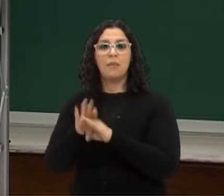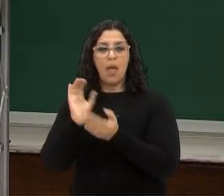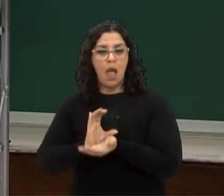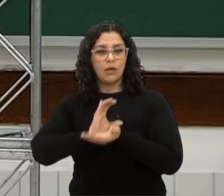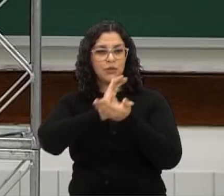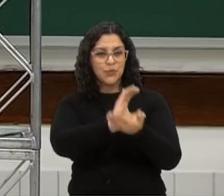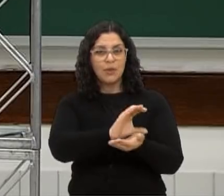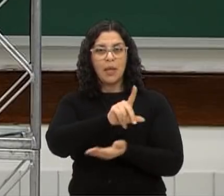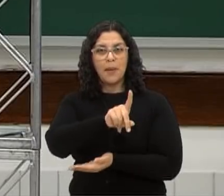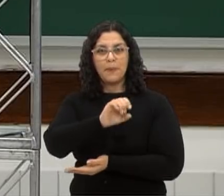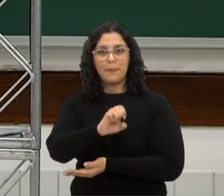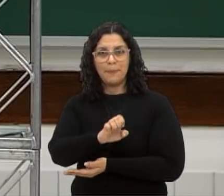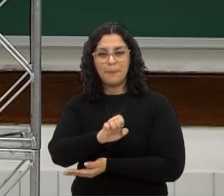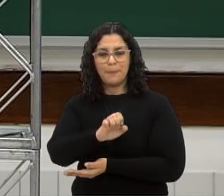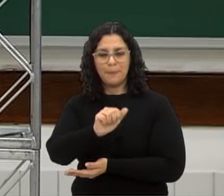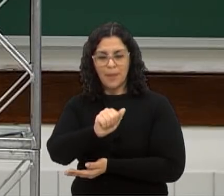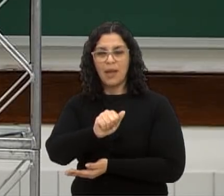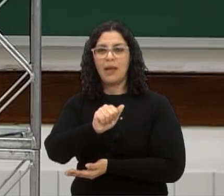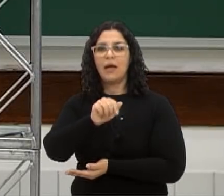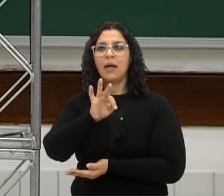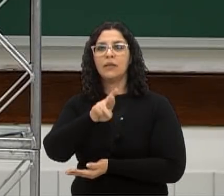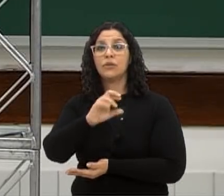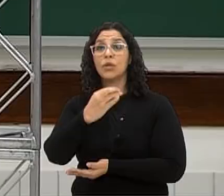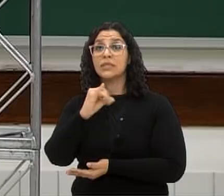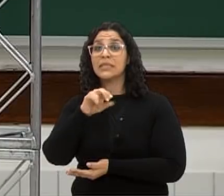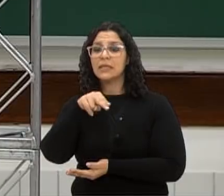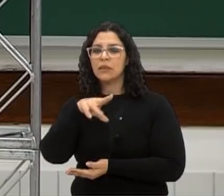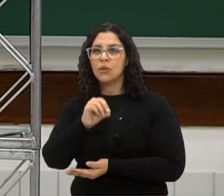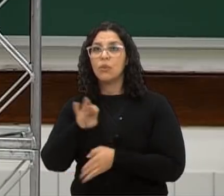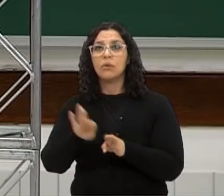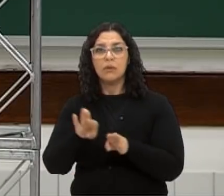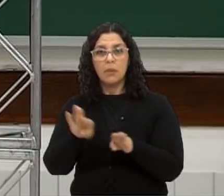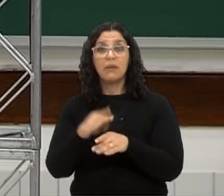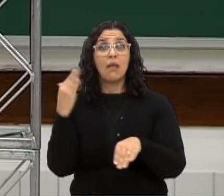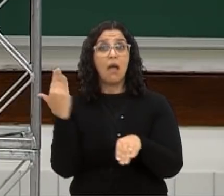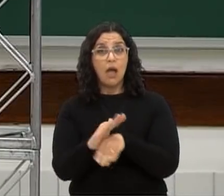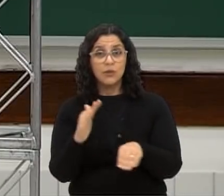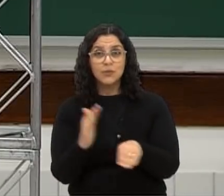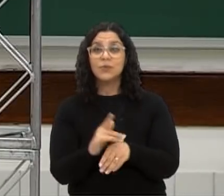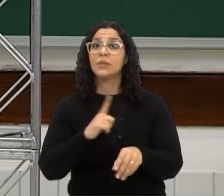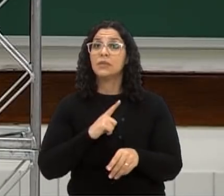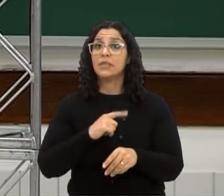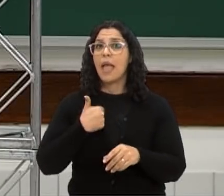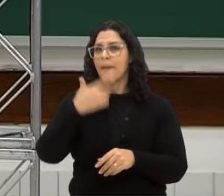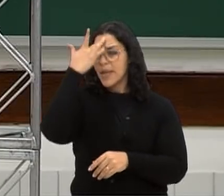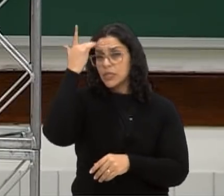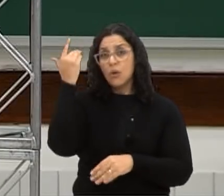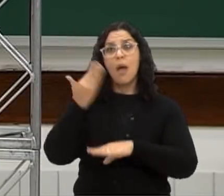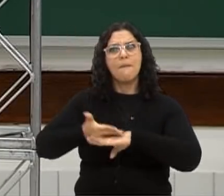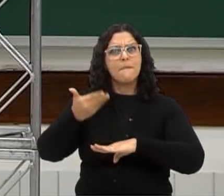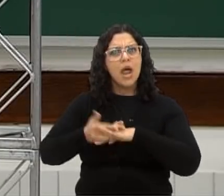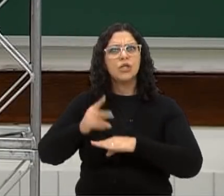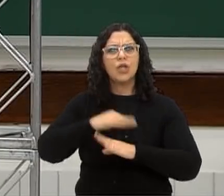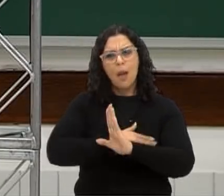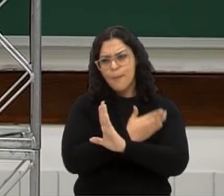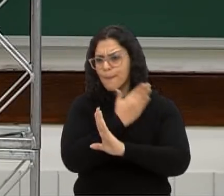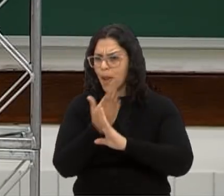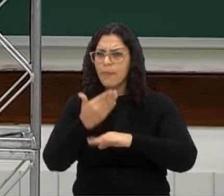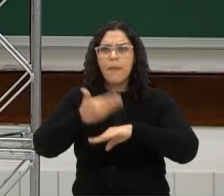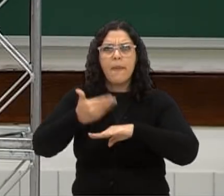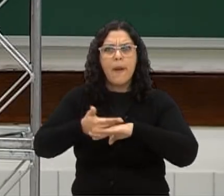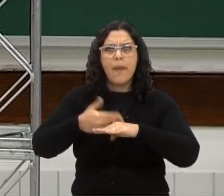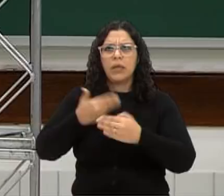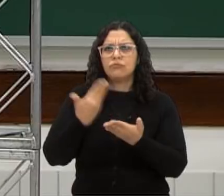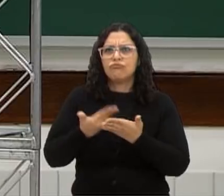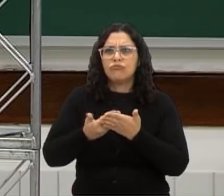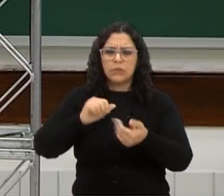Então, sempre quando um atleta ele se empenha o dia todo, o tempo todo dele para praticar aquilo, ele